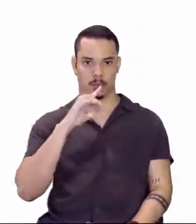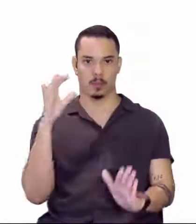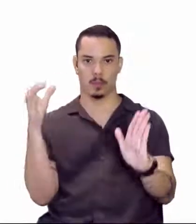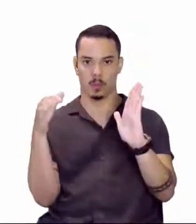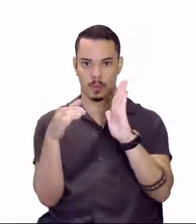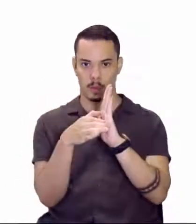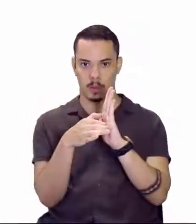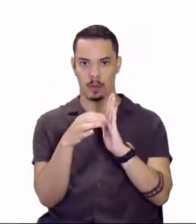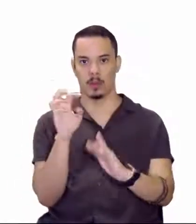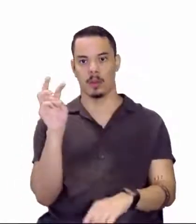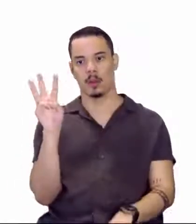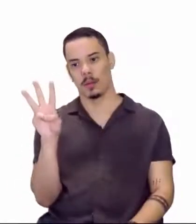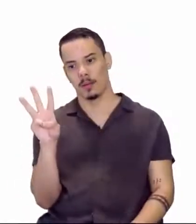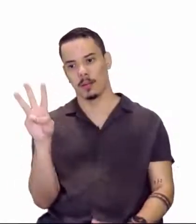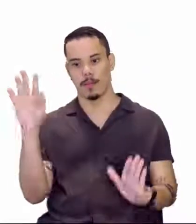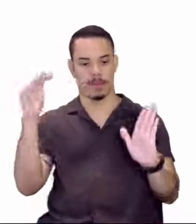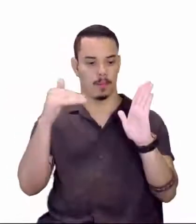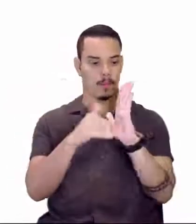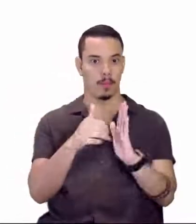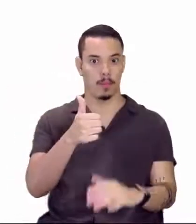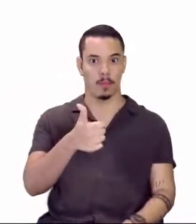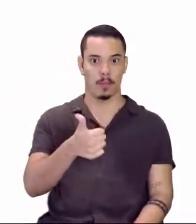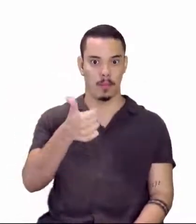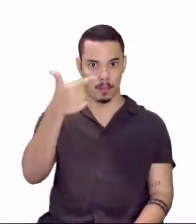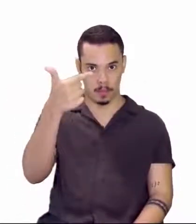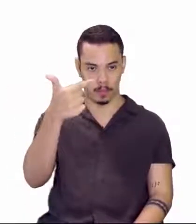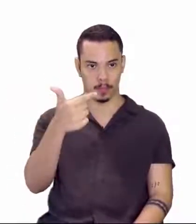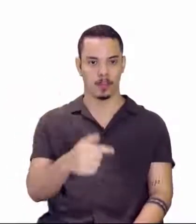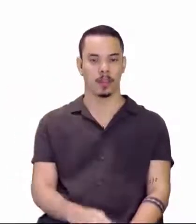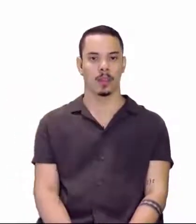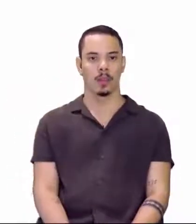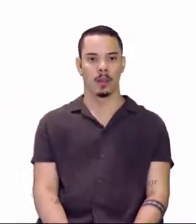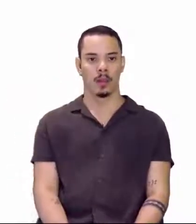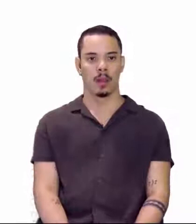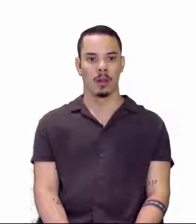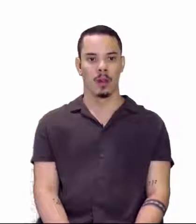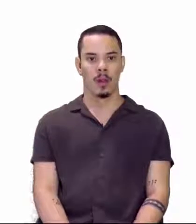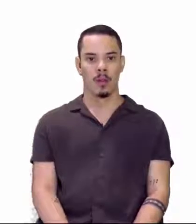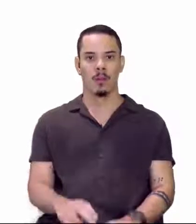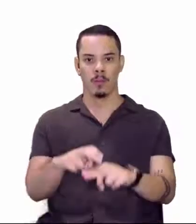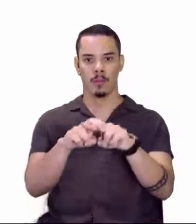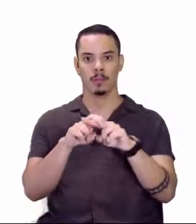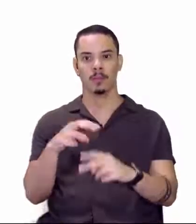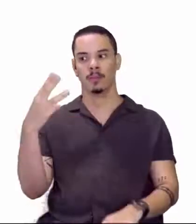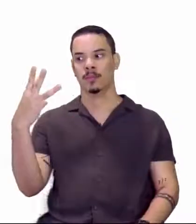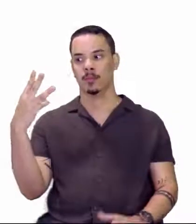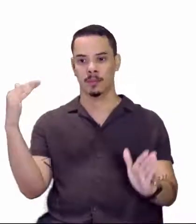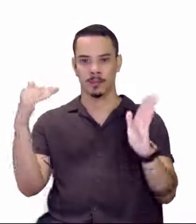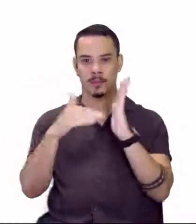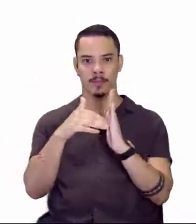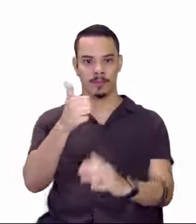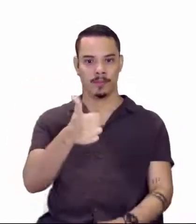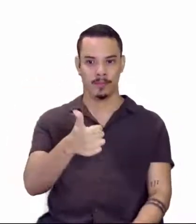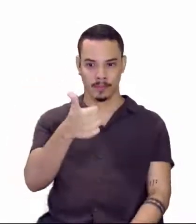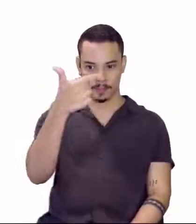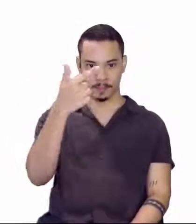grupos 3 a 12. Então, de 3 a 12, você viu que tinha do